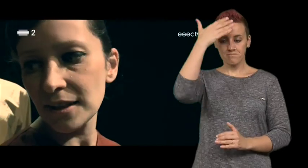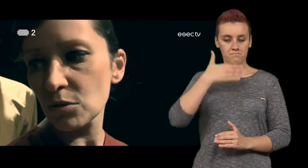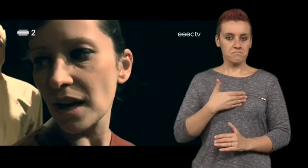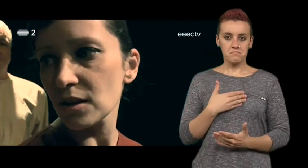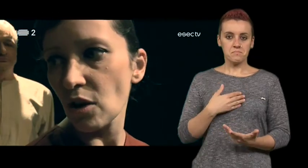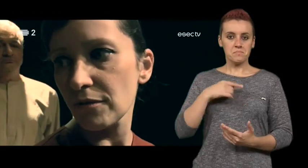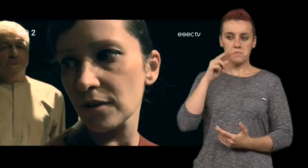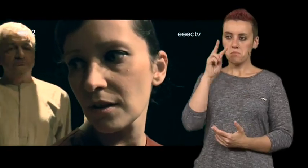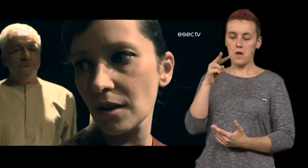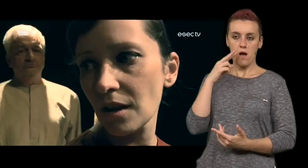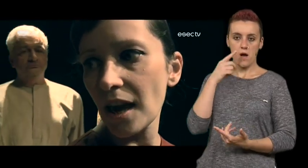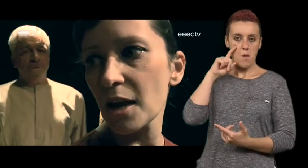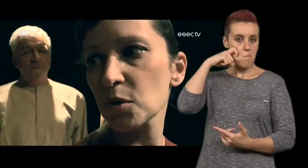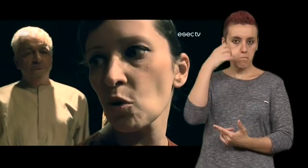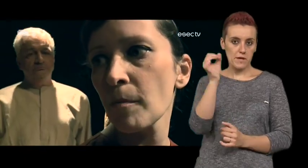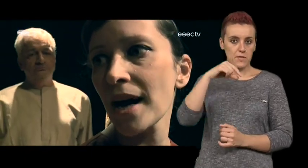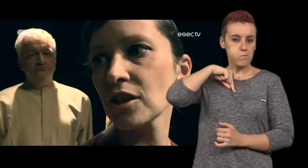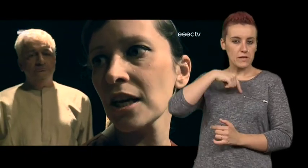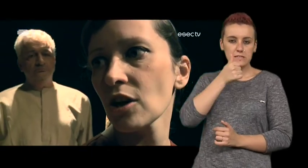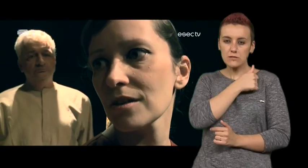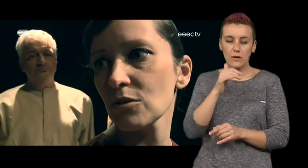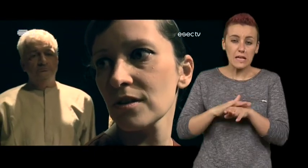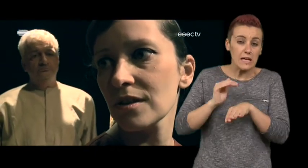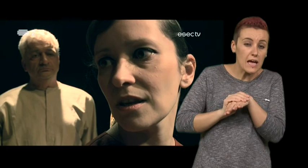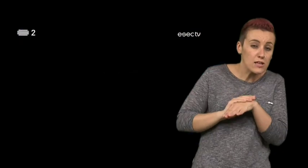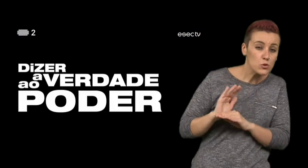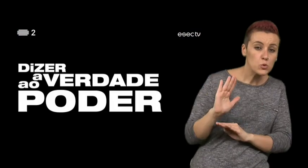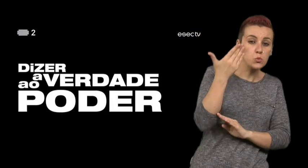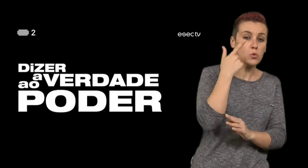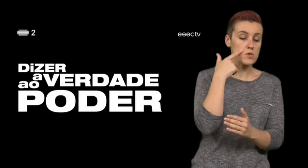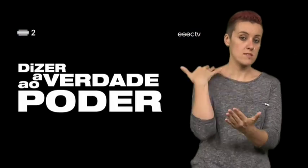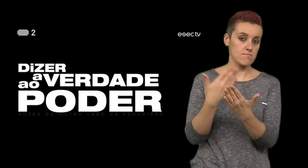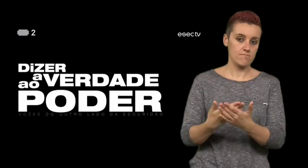fora ninguém diz o que ela sofre. É a pessoa mais carinhosa que conheci.